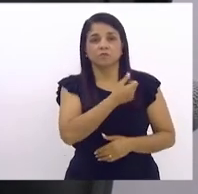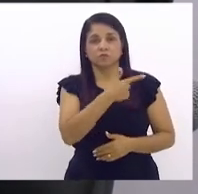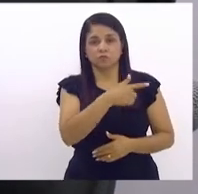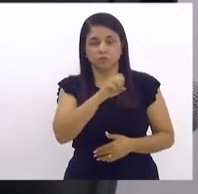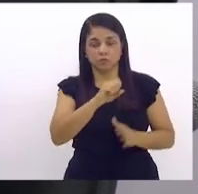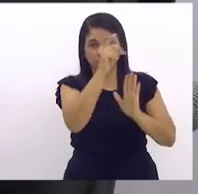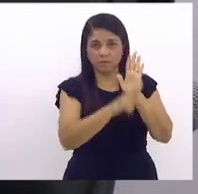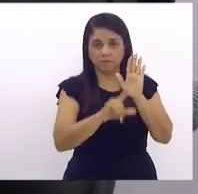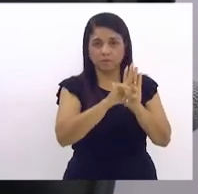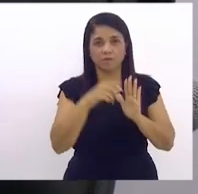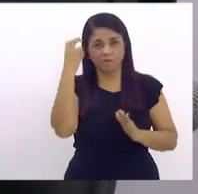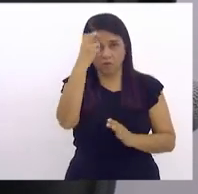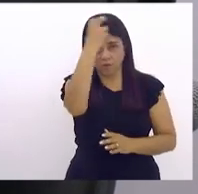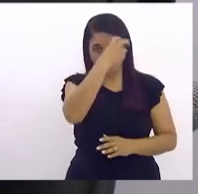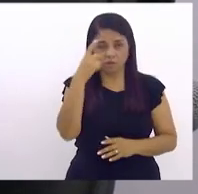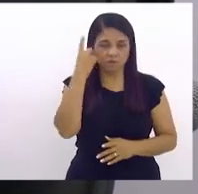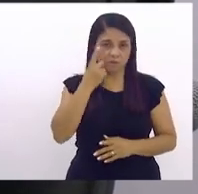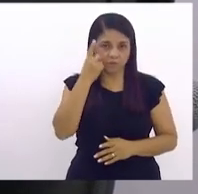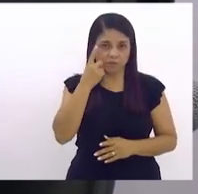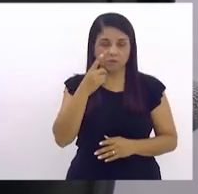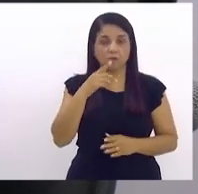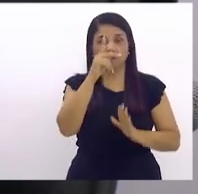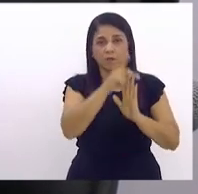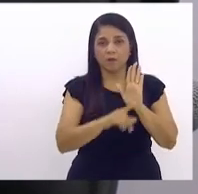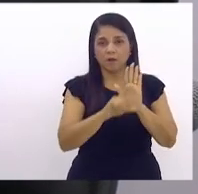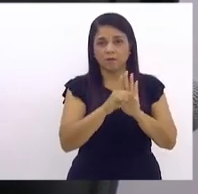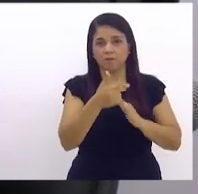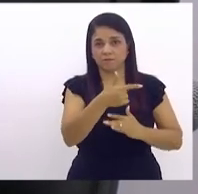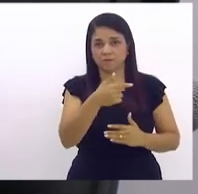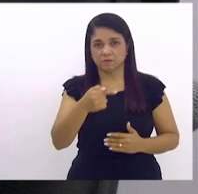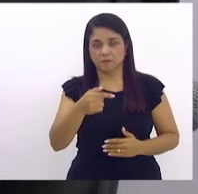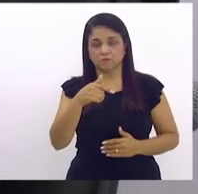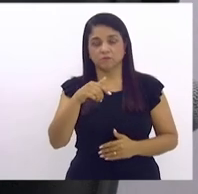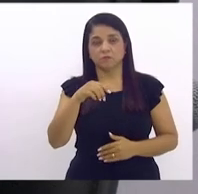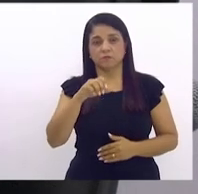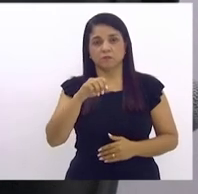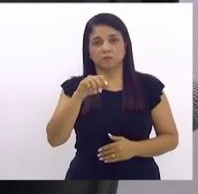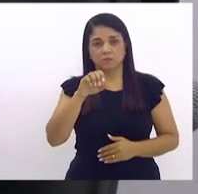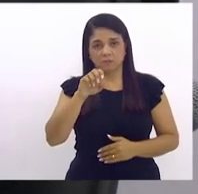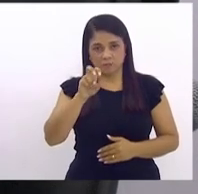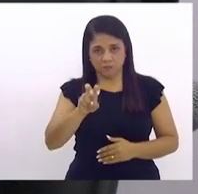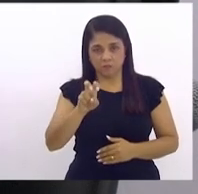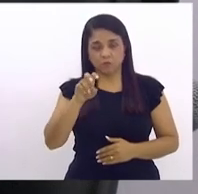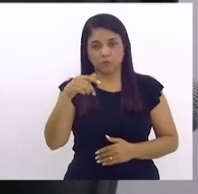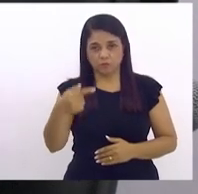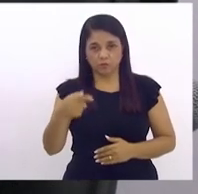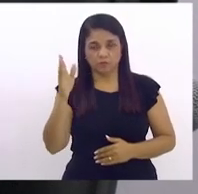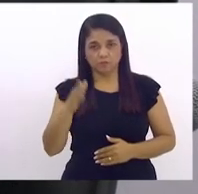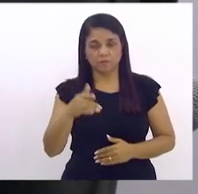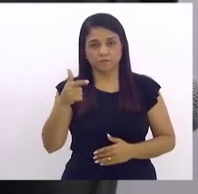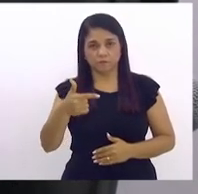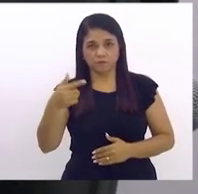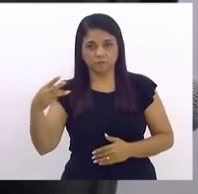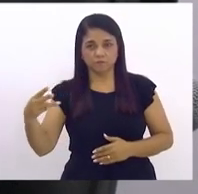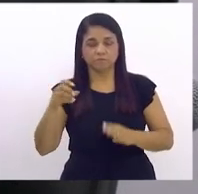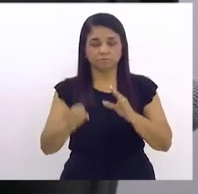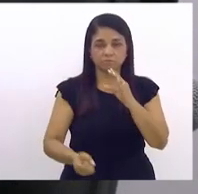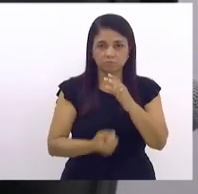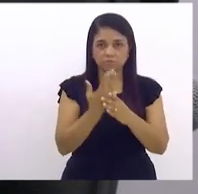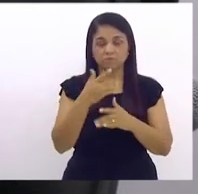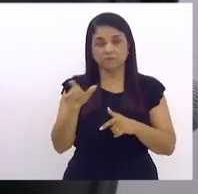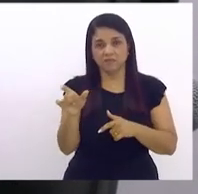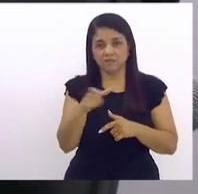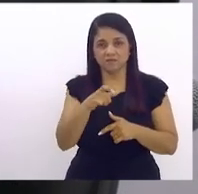de relatoria da deputada Verônica Lima. É o projeto de lei 2752 de 2020, de autoria da deputada Zeidan, que cria a cédula de identidade estadual para